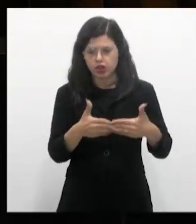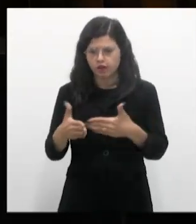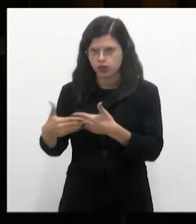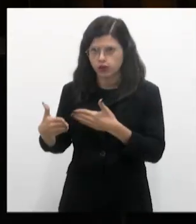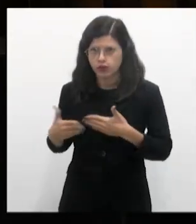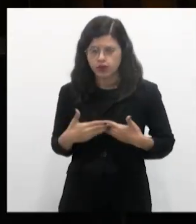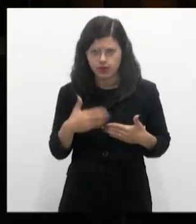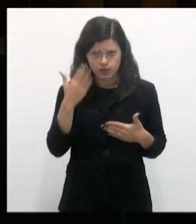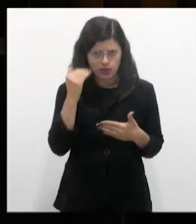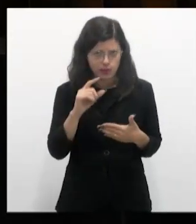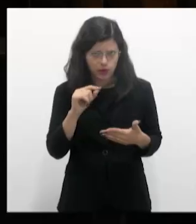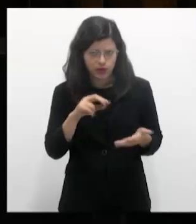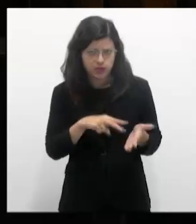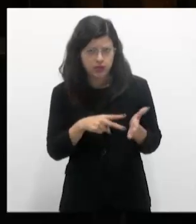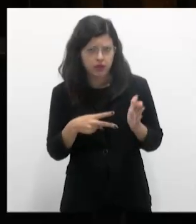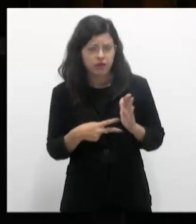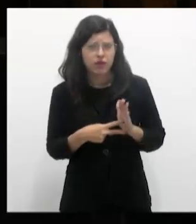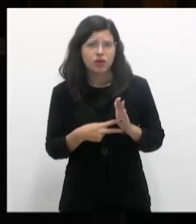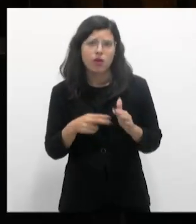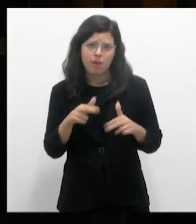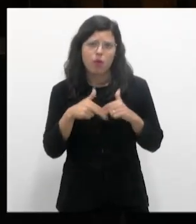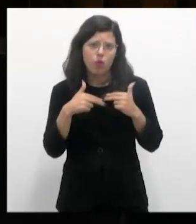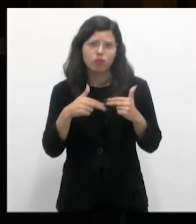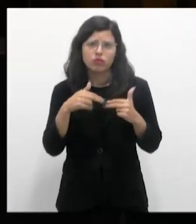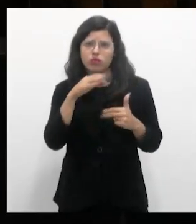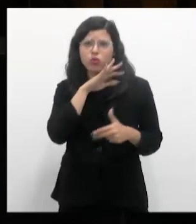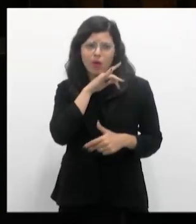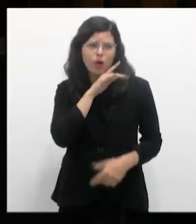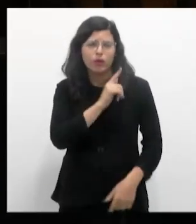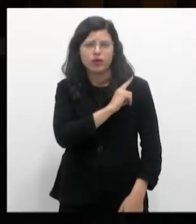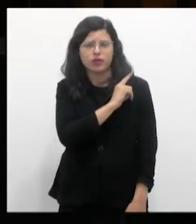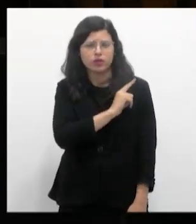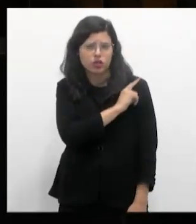isso? Fruto de uma má administração.